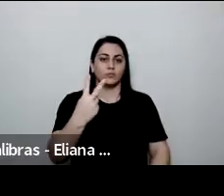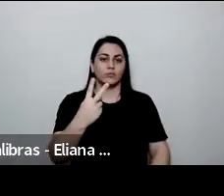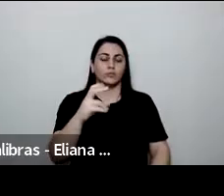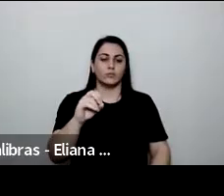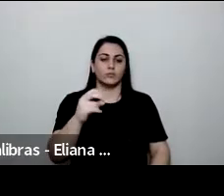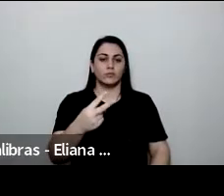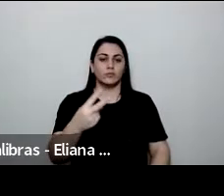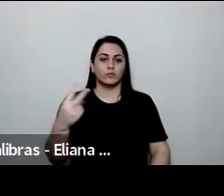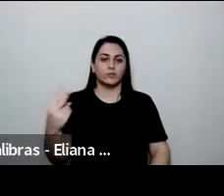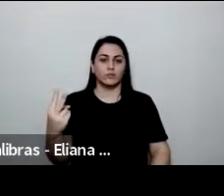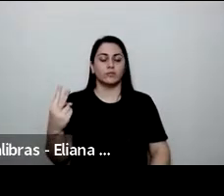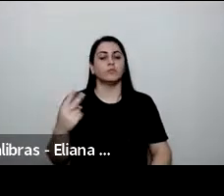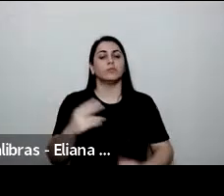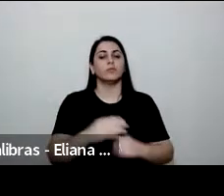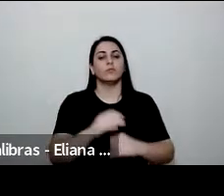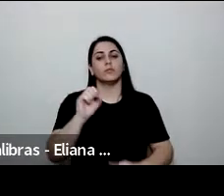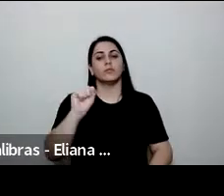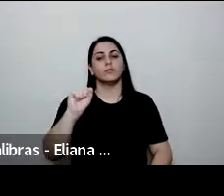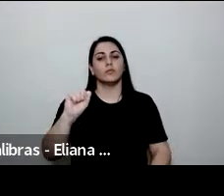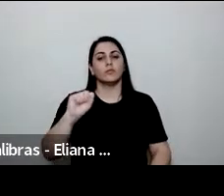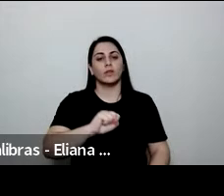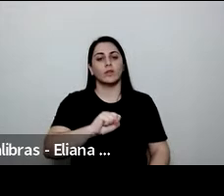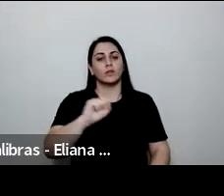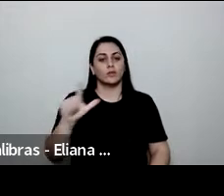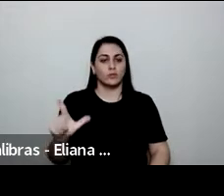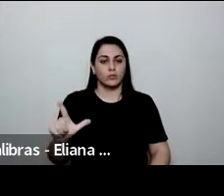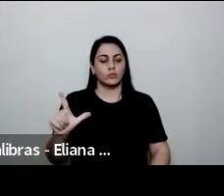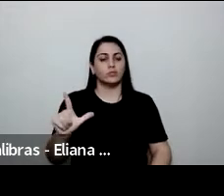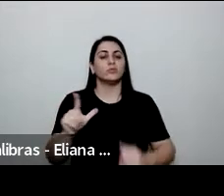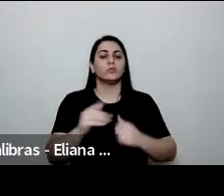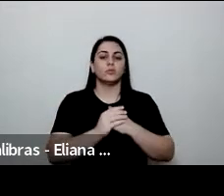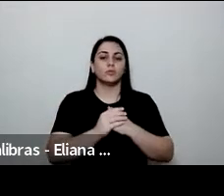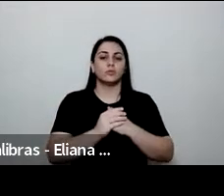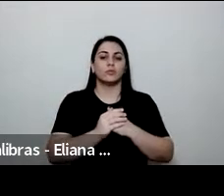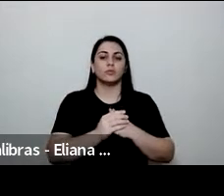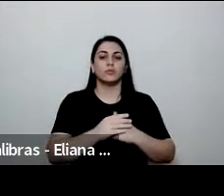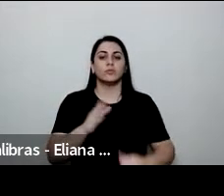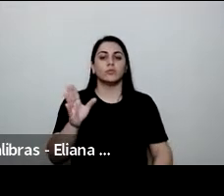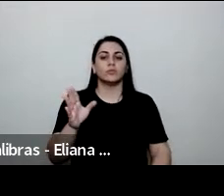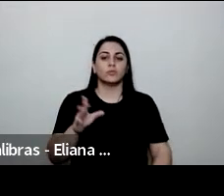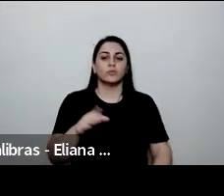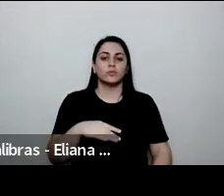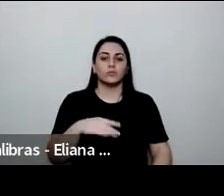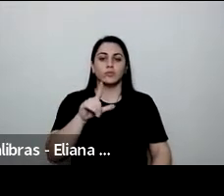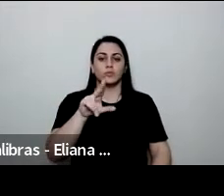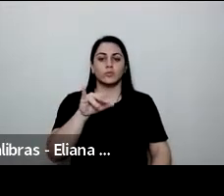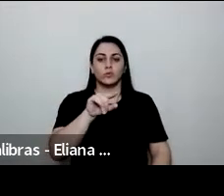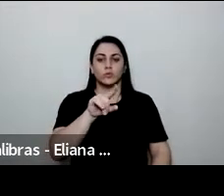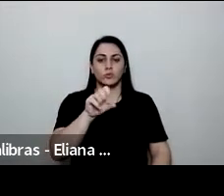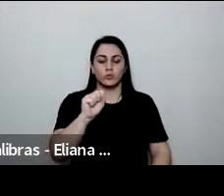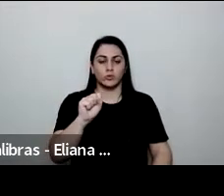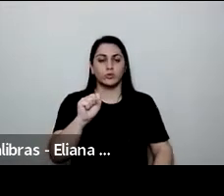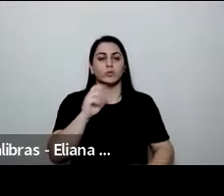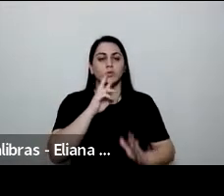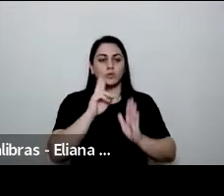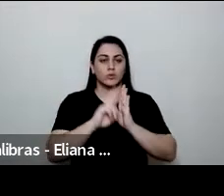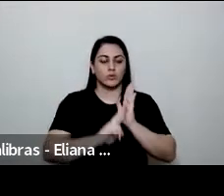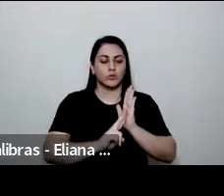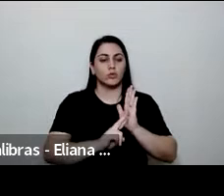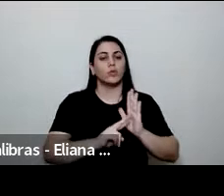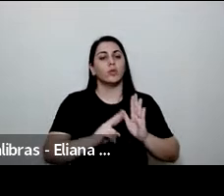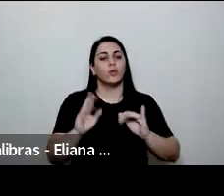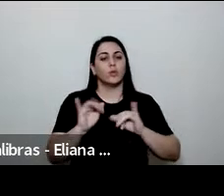procedência São Luiz Renato Luiz Fernandes aguillar Filho a sua principal propaganda